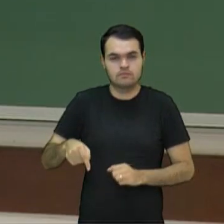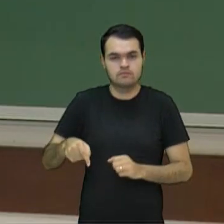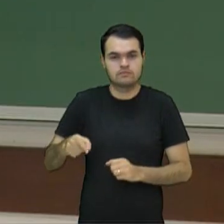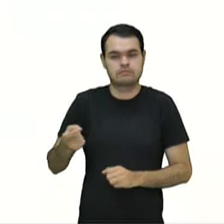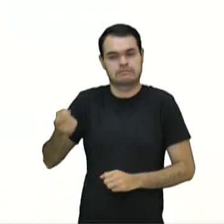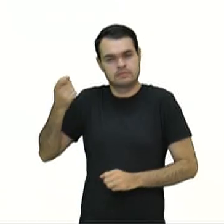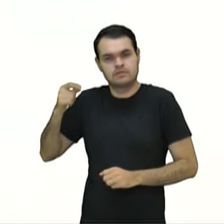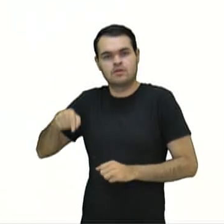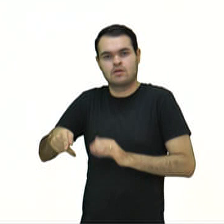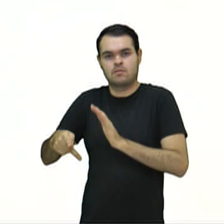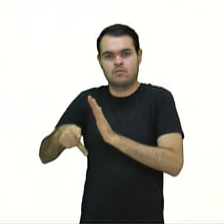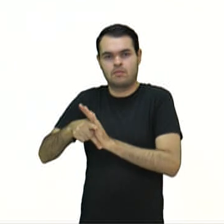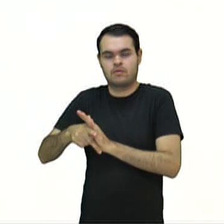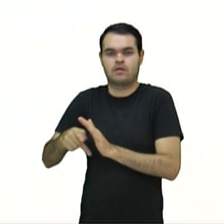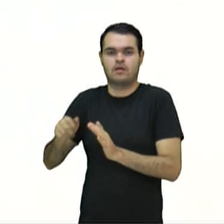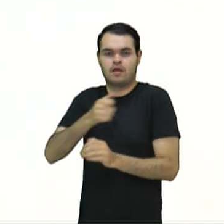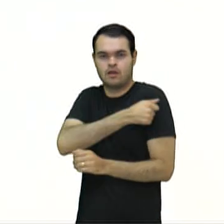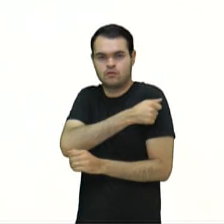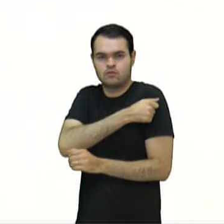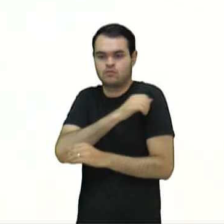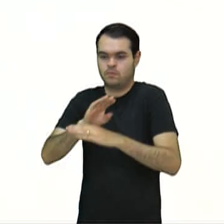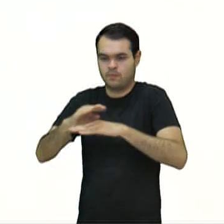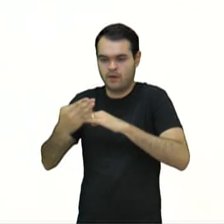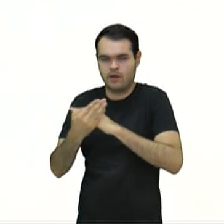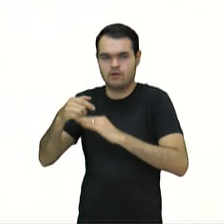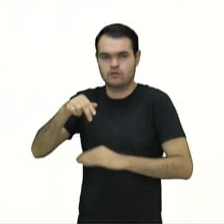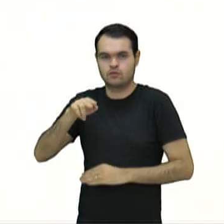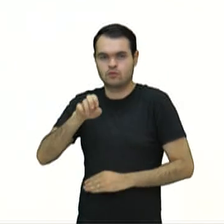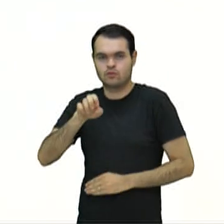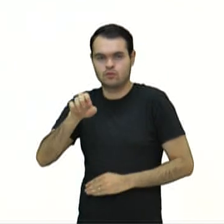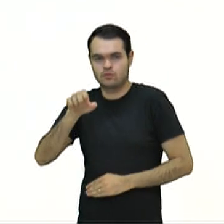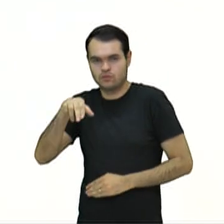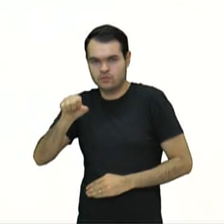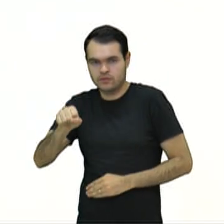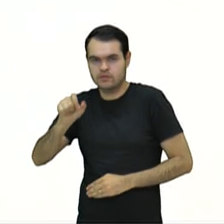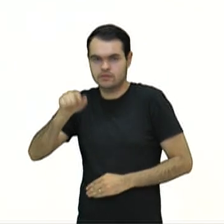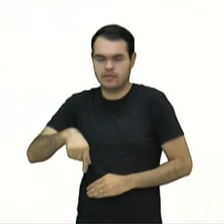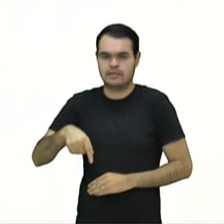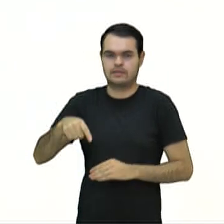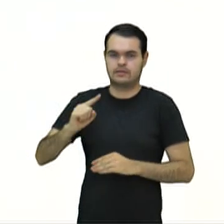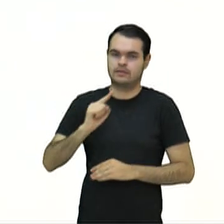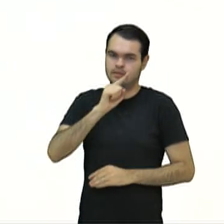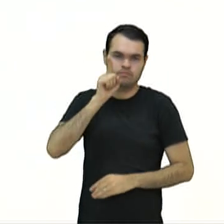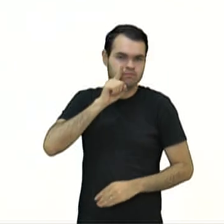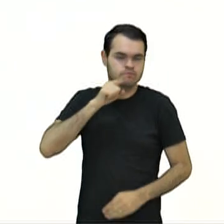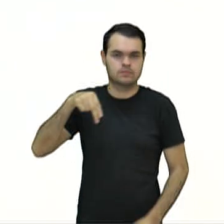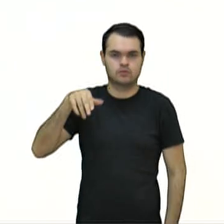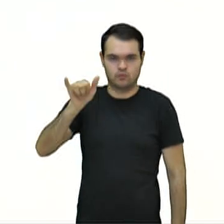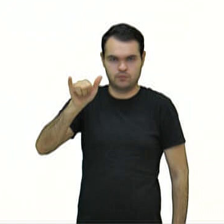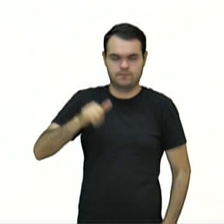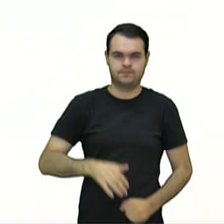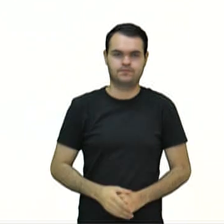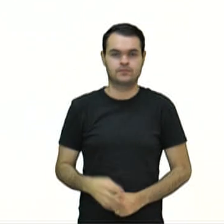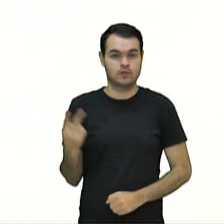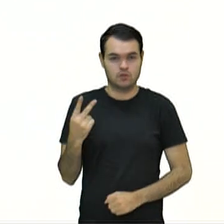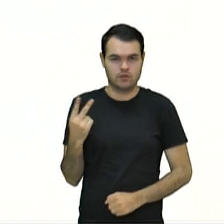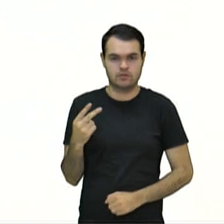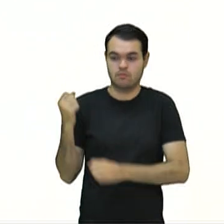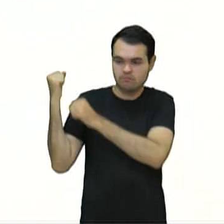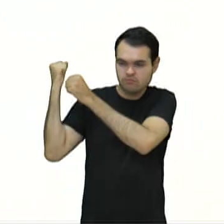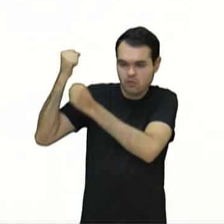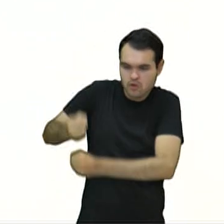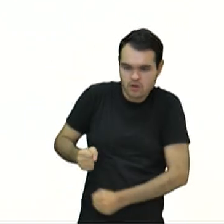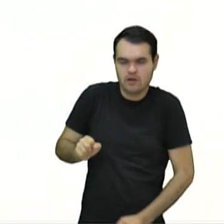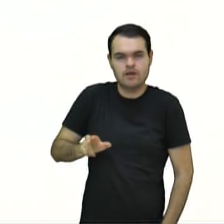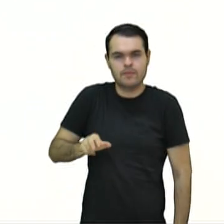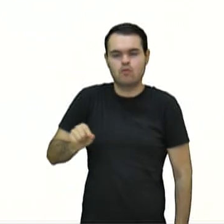do Queens. Lembrando que o Queens é um bairro de Nova York, ok? E Poseidon era